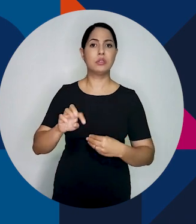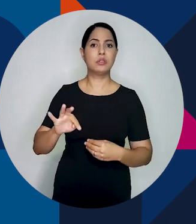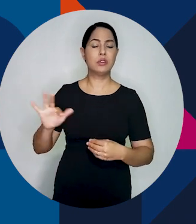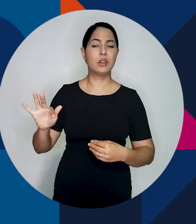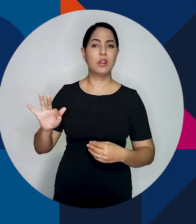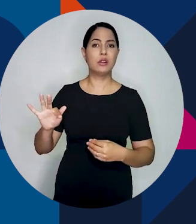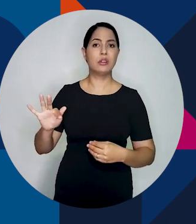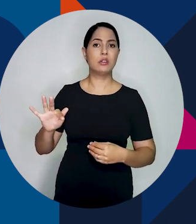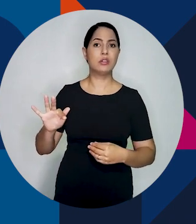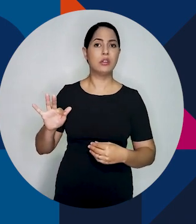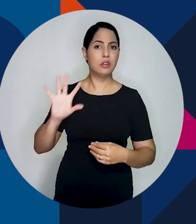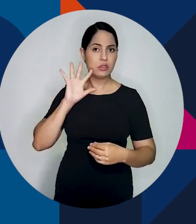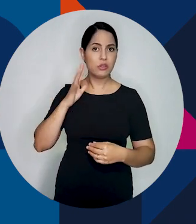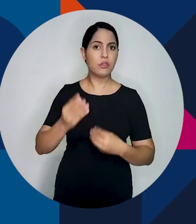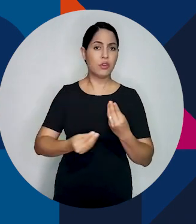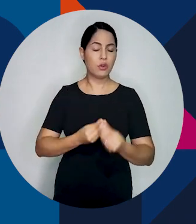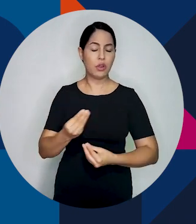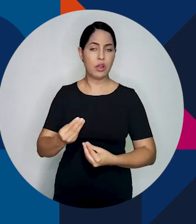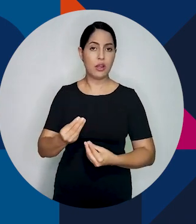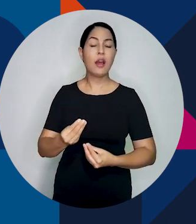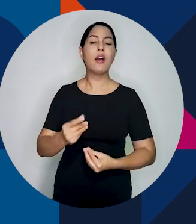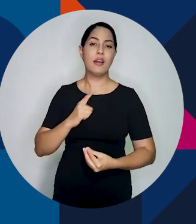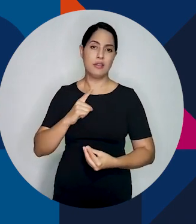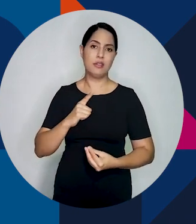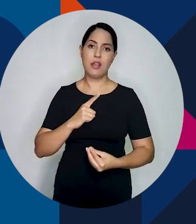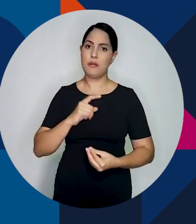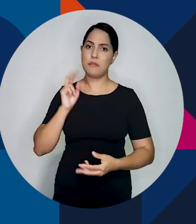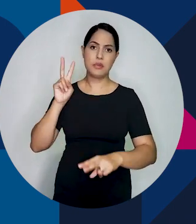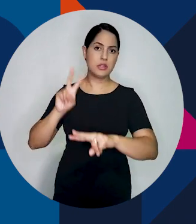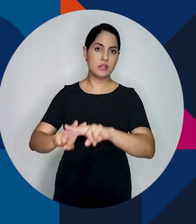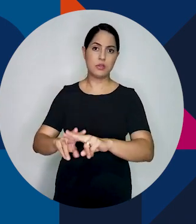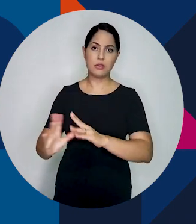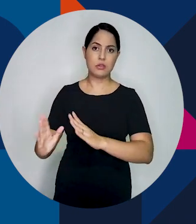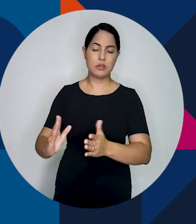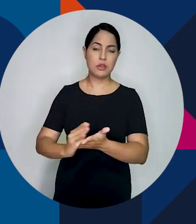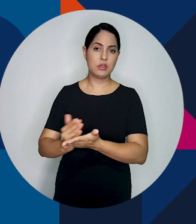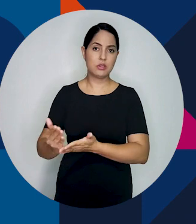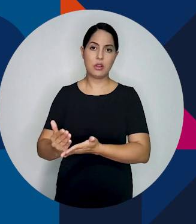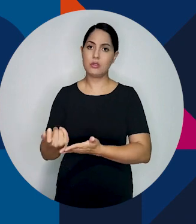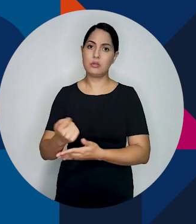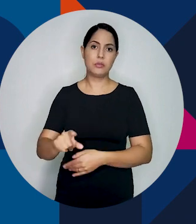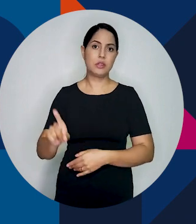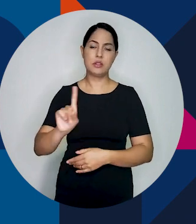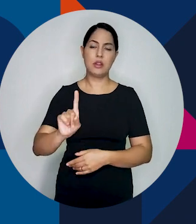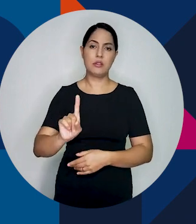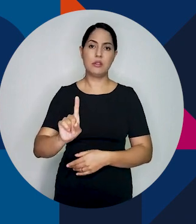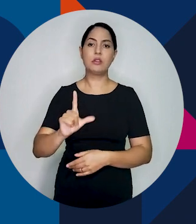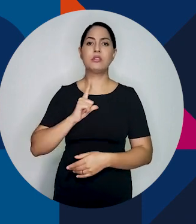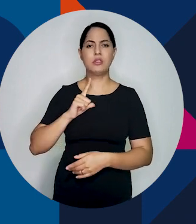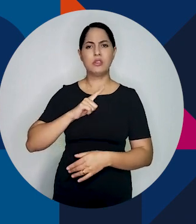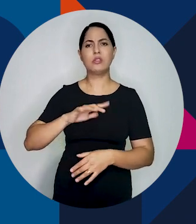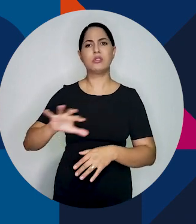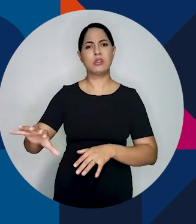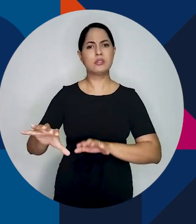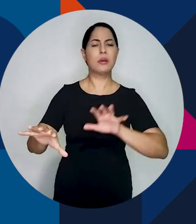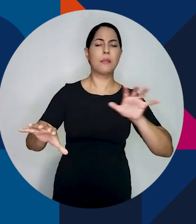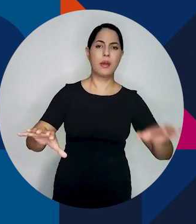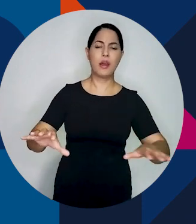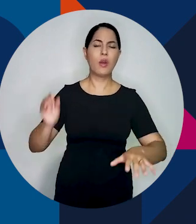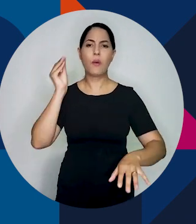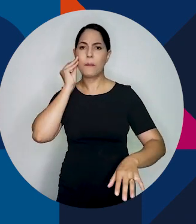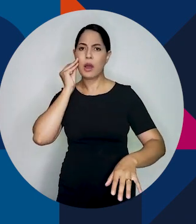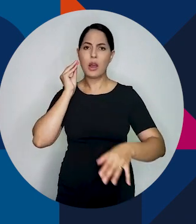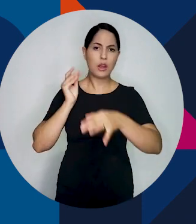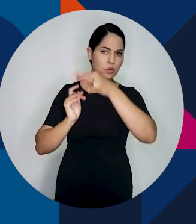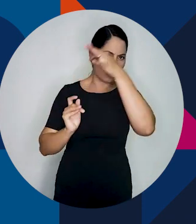pessoas ali que não deveriam estar presas, pelo menos nesse primeiro momento, né? Então, essa separação do